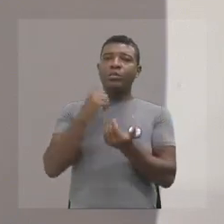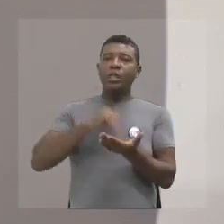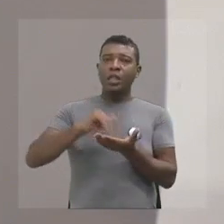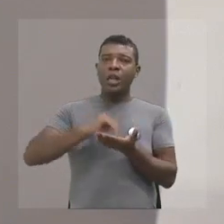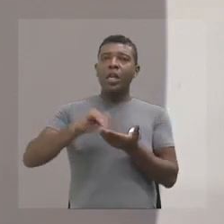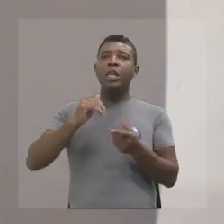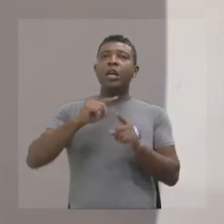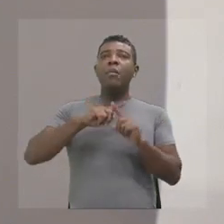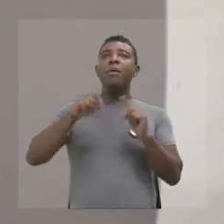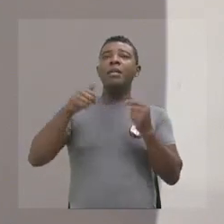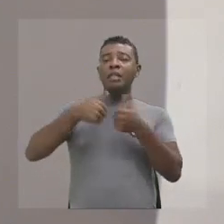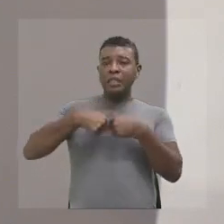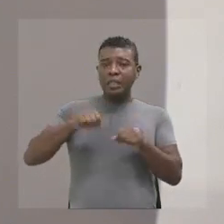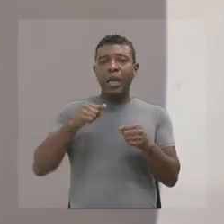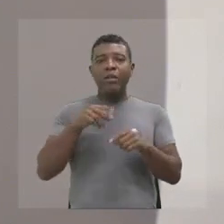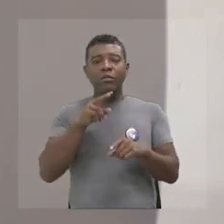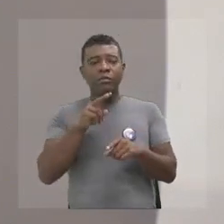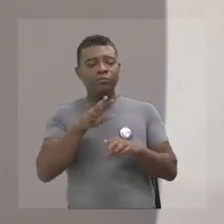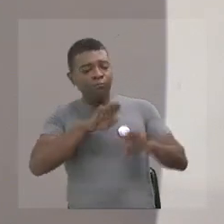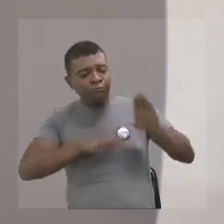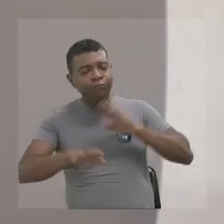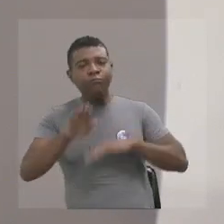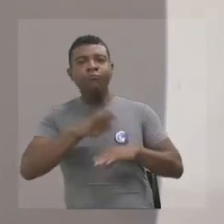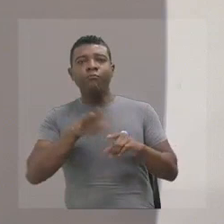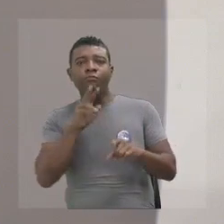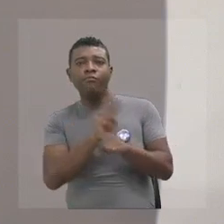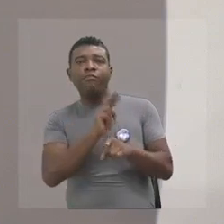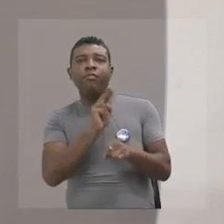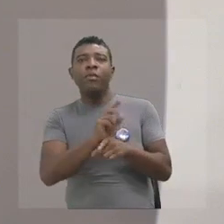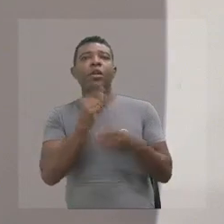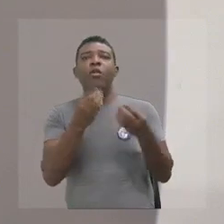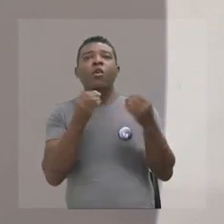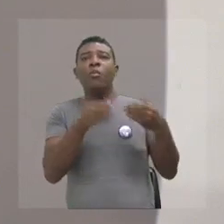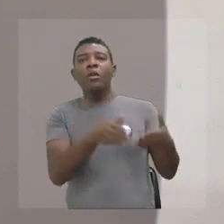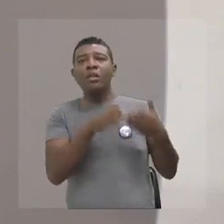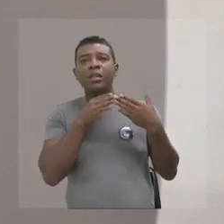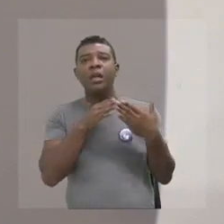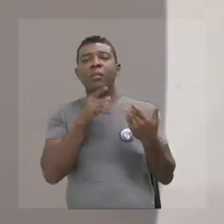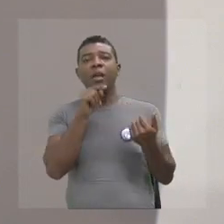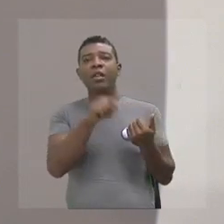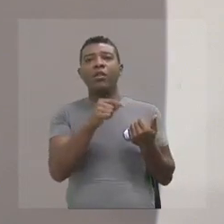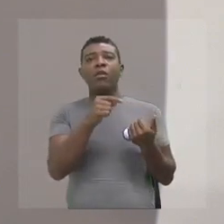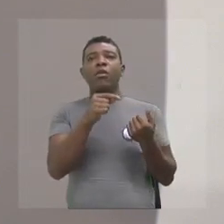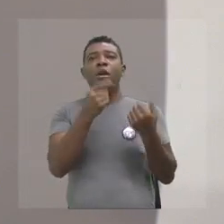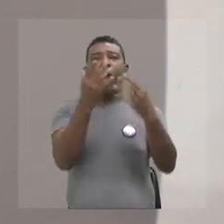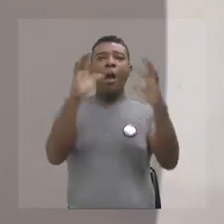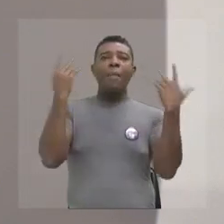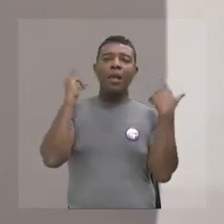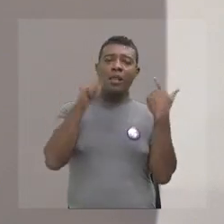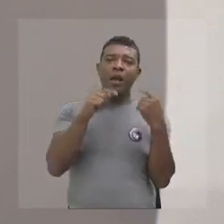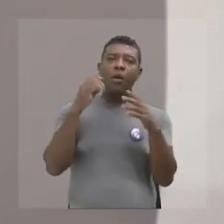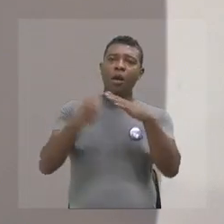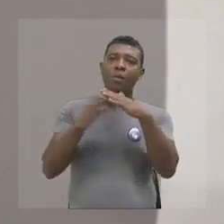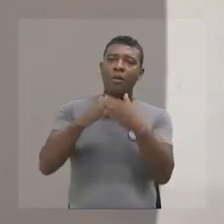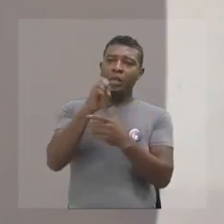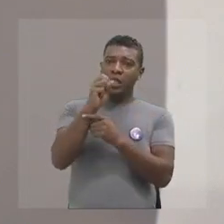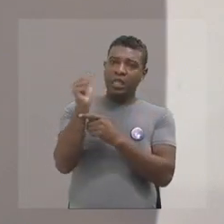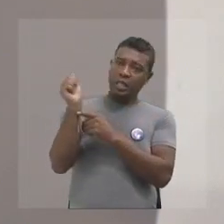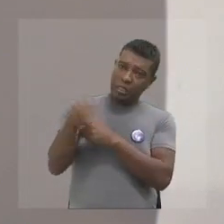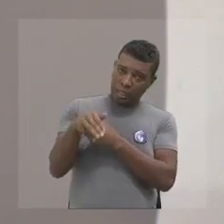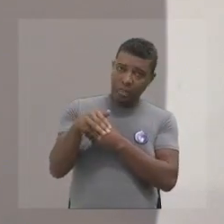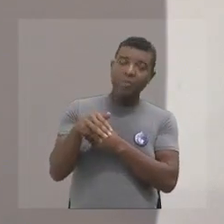é com muito cuidado gerenciamento ambiental da empresa San nós temos né algumas questões